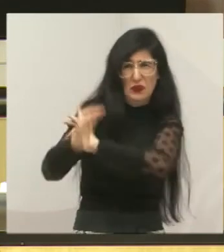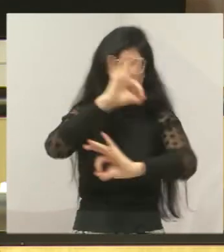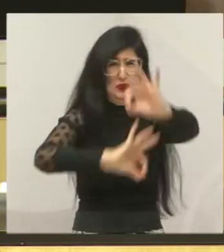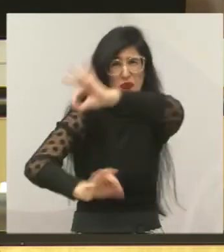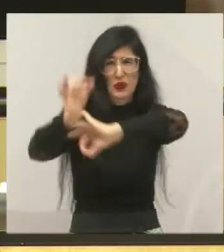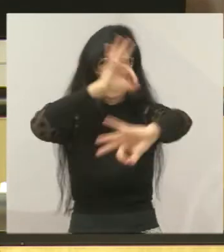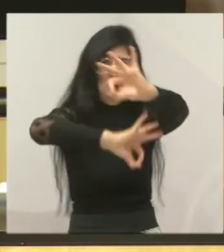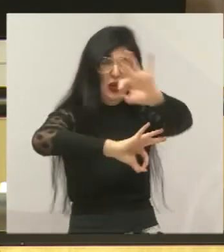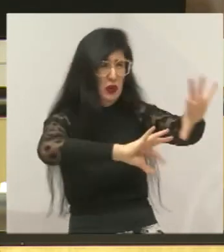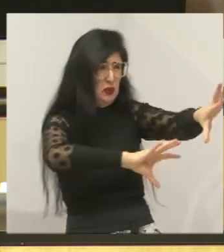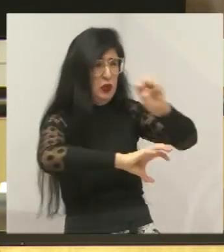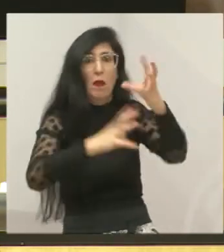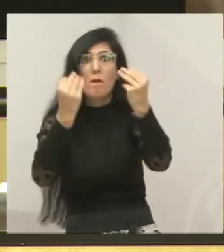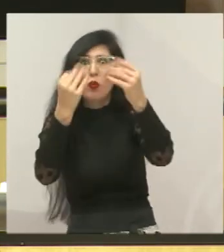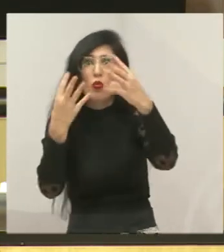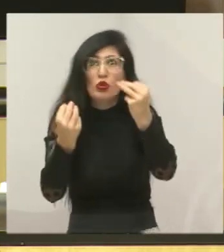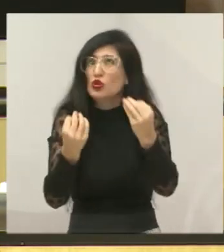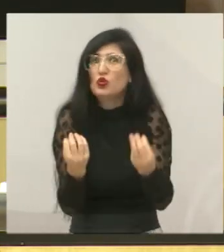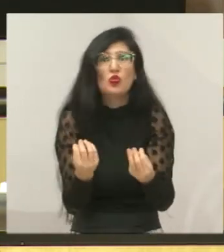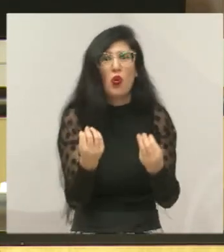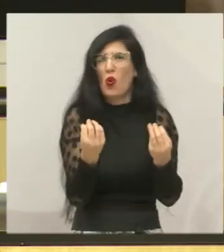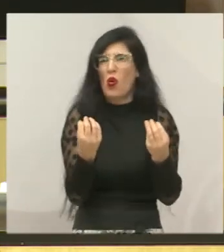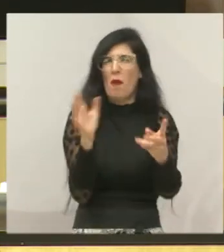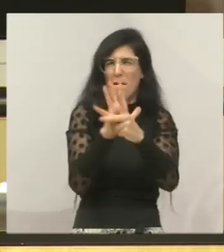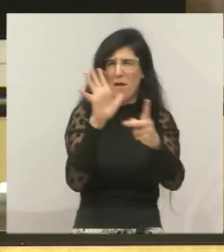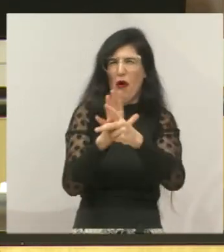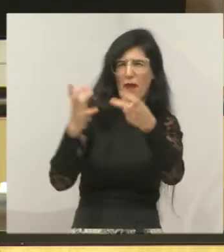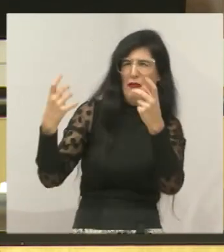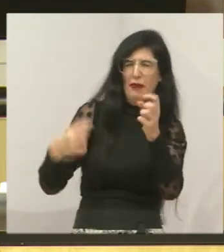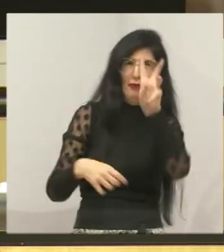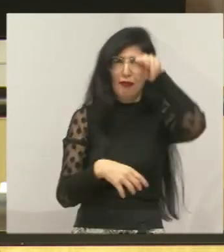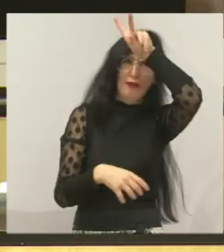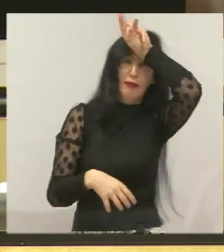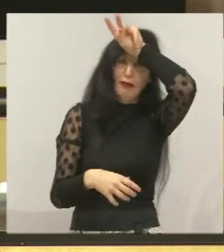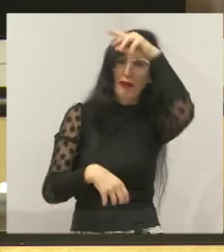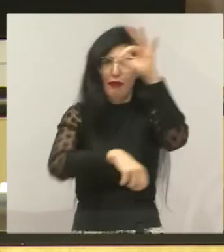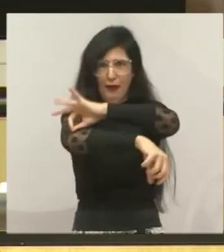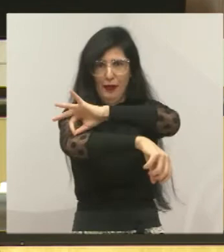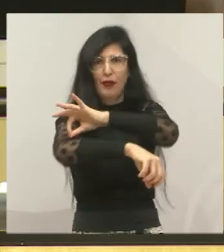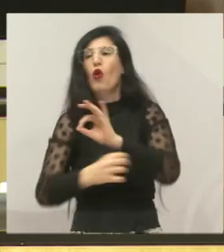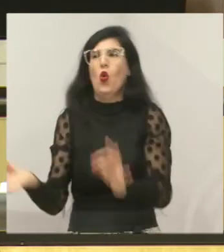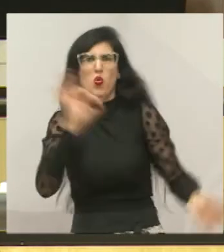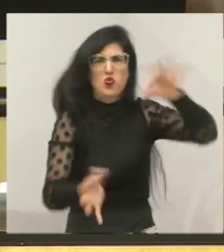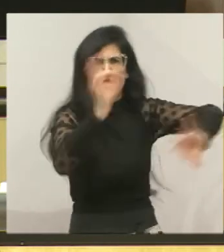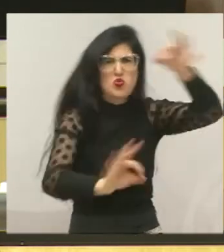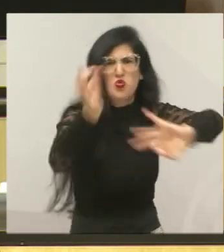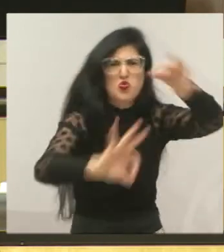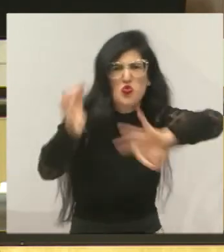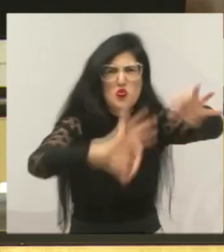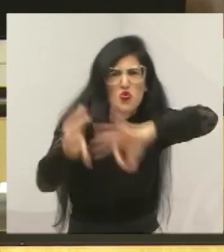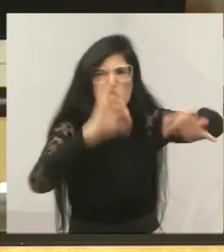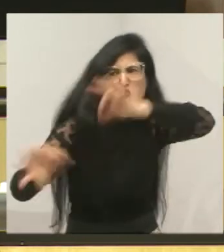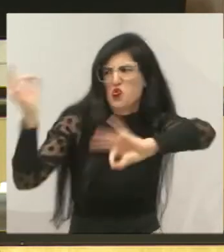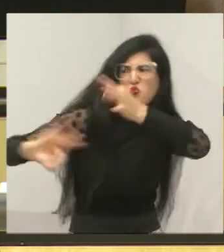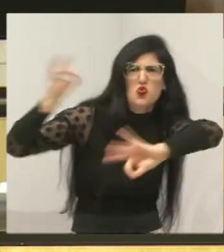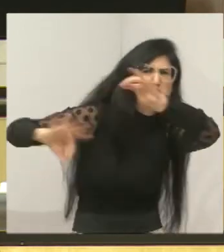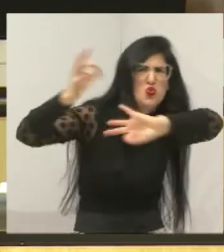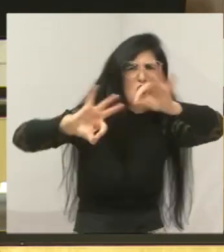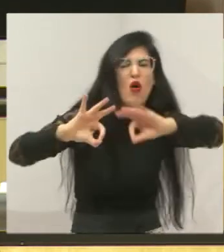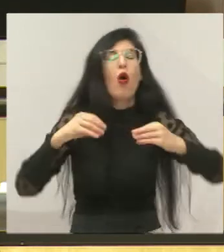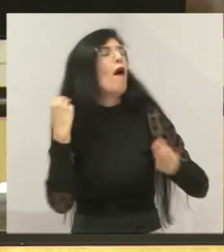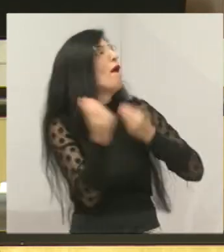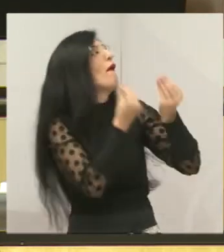atrai as libélulas, que são predadoras naturais do Aedes aegypti, transmissor da dengue, o que pode contribuir para a diminuição da proliferação desse